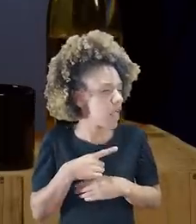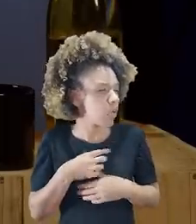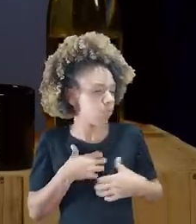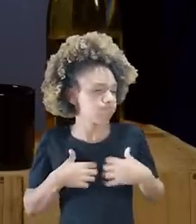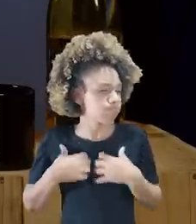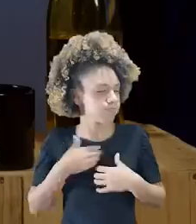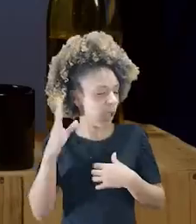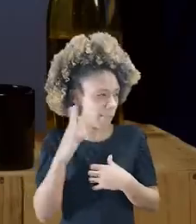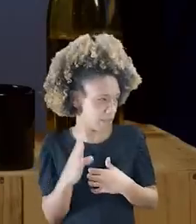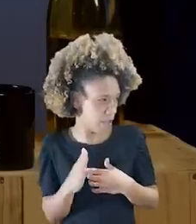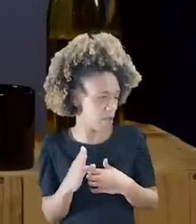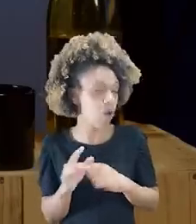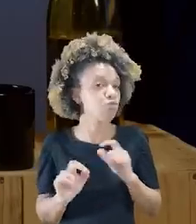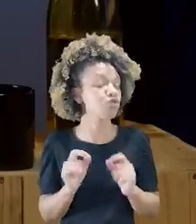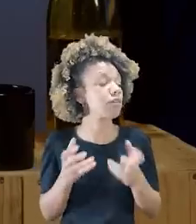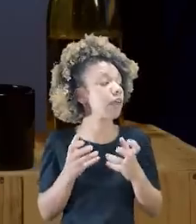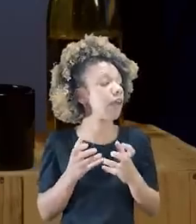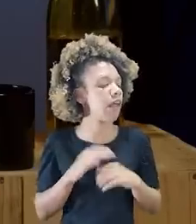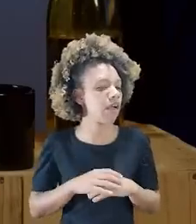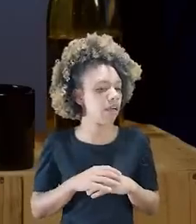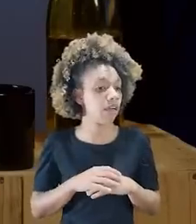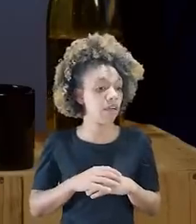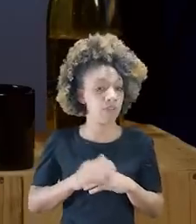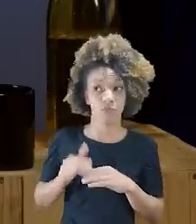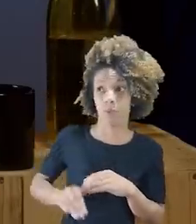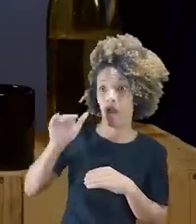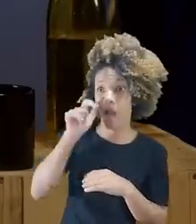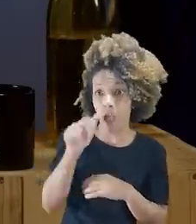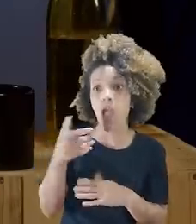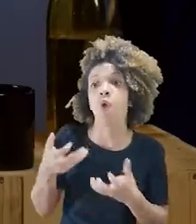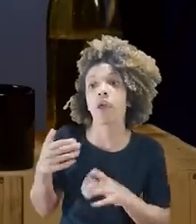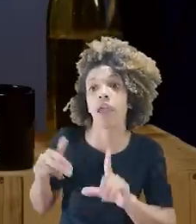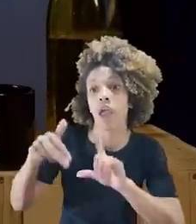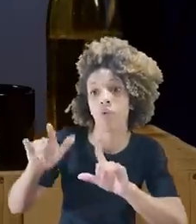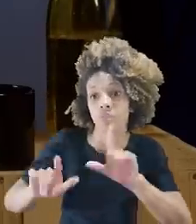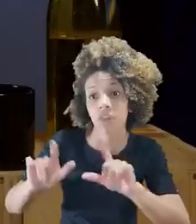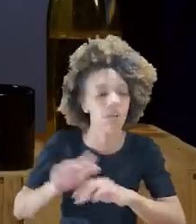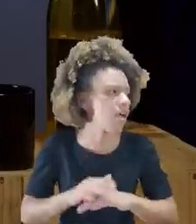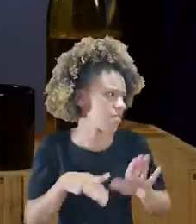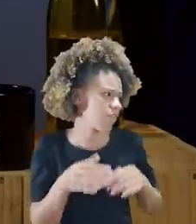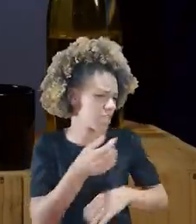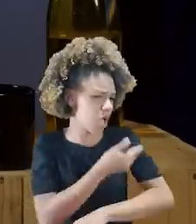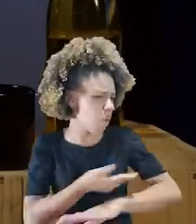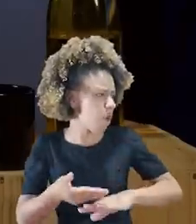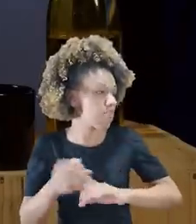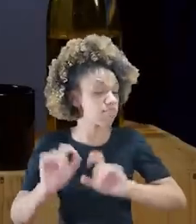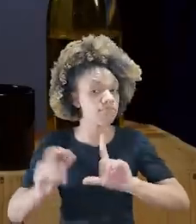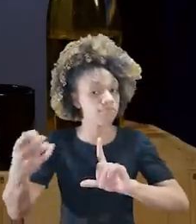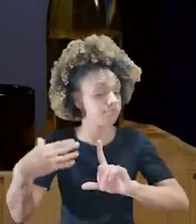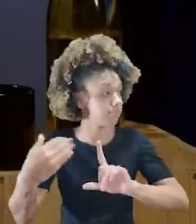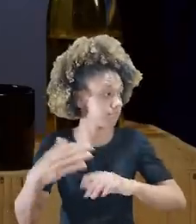muito diferenciado entendeu porque todos nós temos um um propósito Um Chamado Não interessa se a pessoa tá lá não é